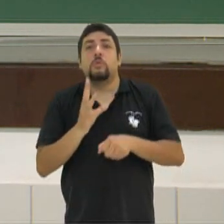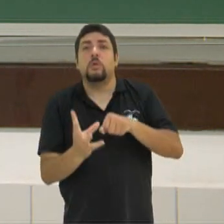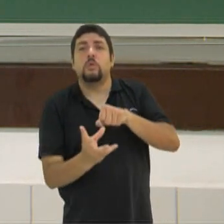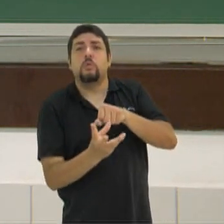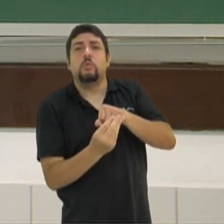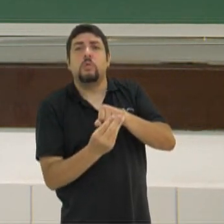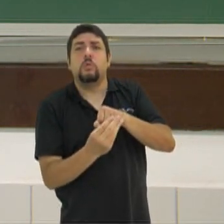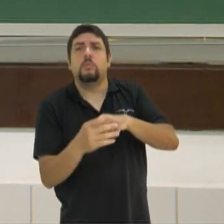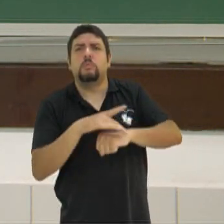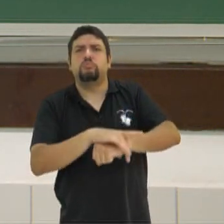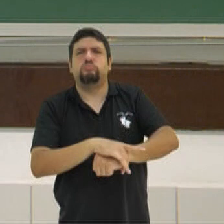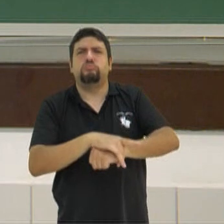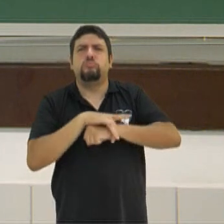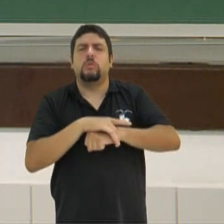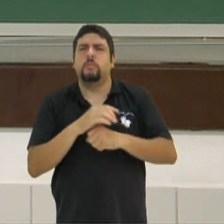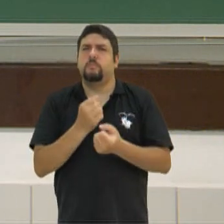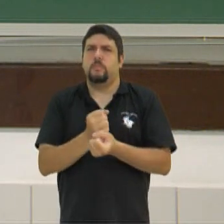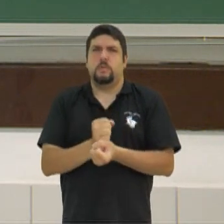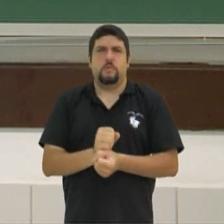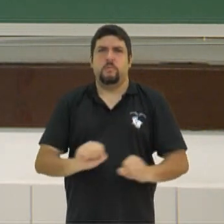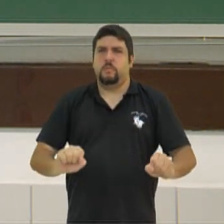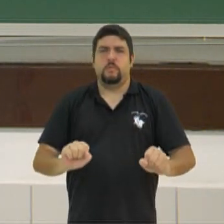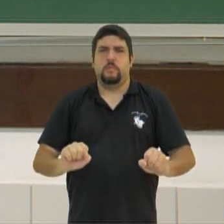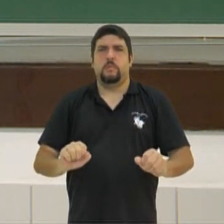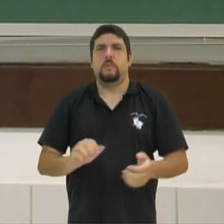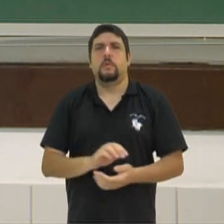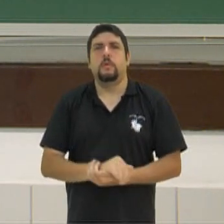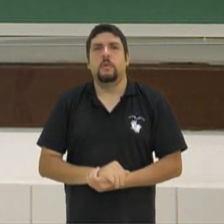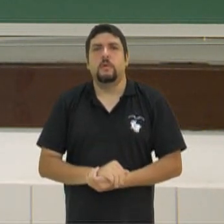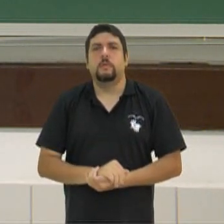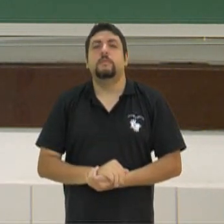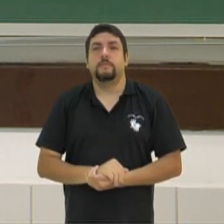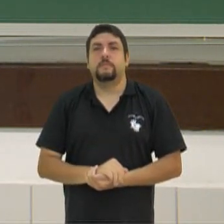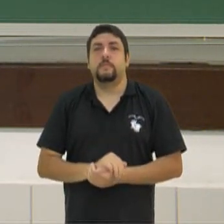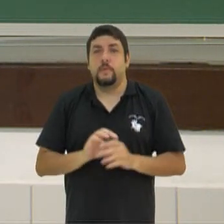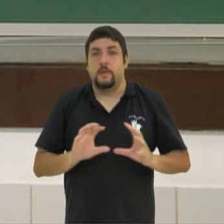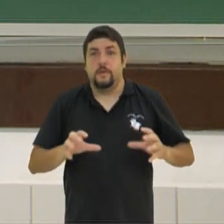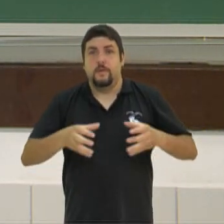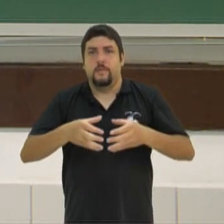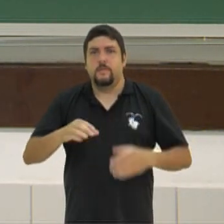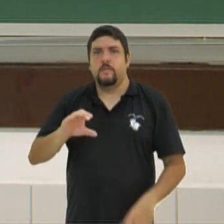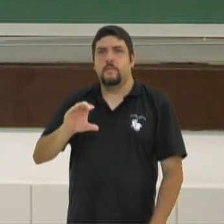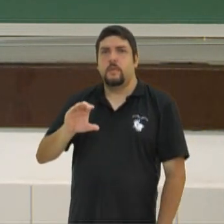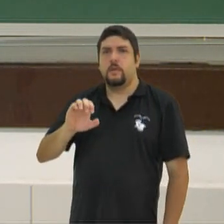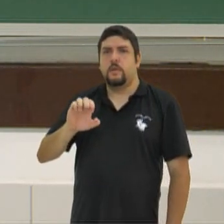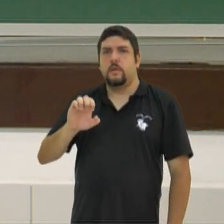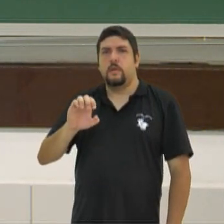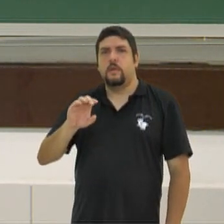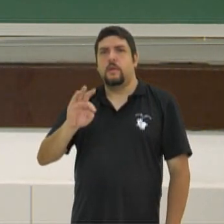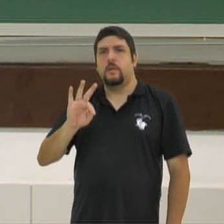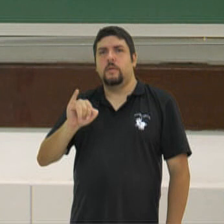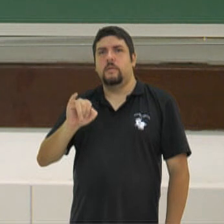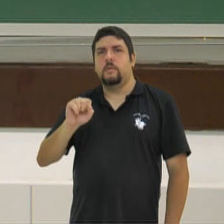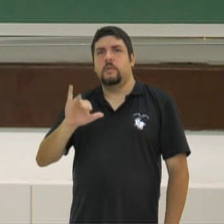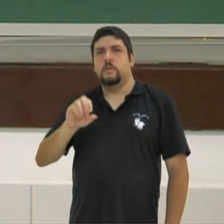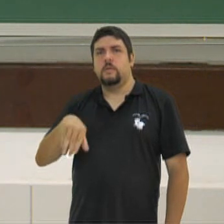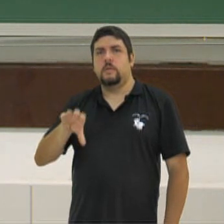algo impossível para os filósofos céticos. A razão humana é incapaz de